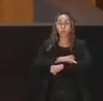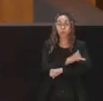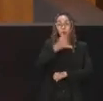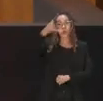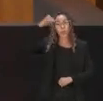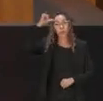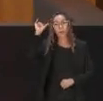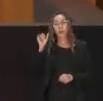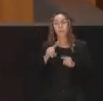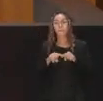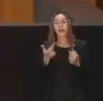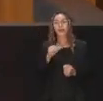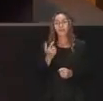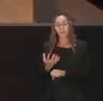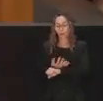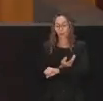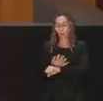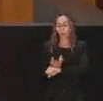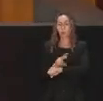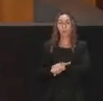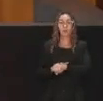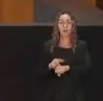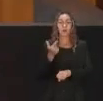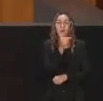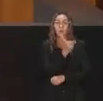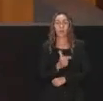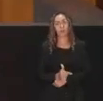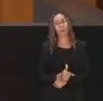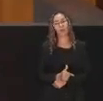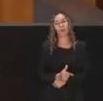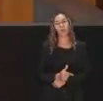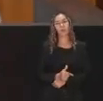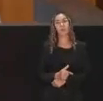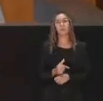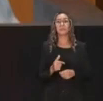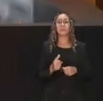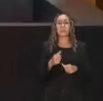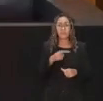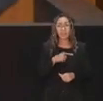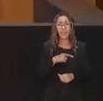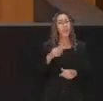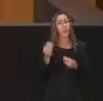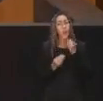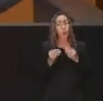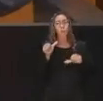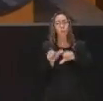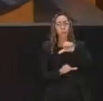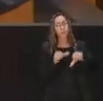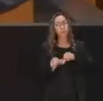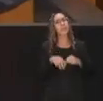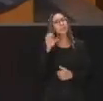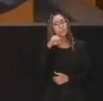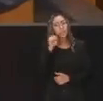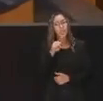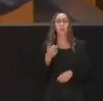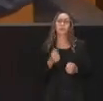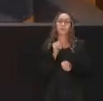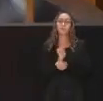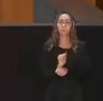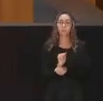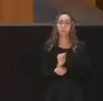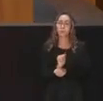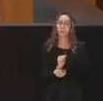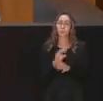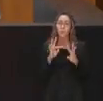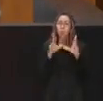boi. Mas tem como mudar? Tem como mudar, gente. Vamos mudar que jeito? Vamos todo mundo então parar.